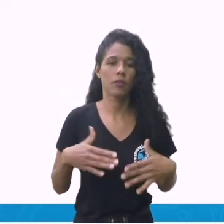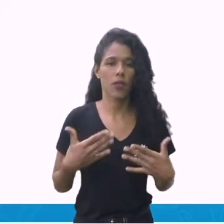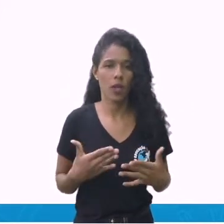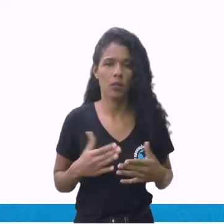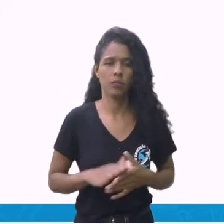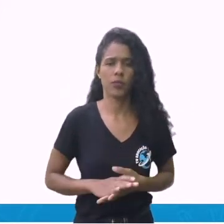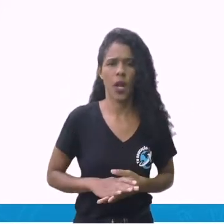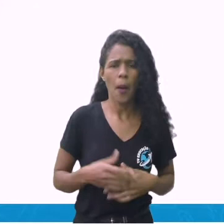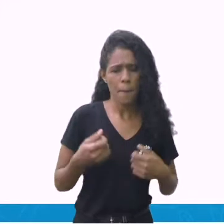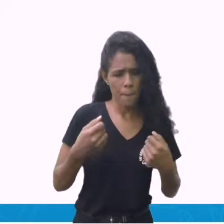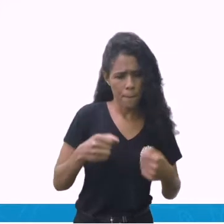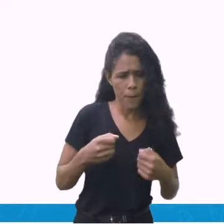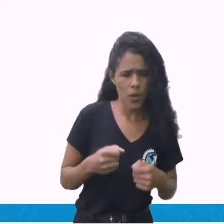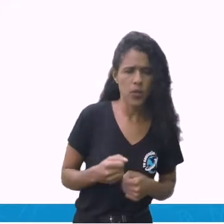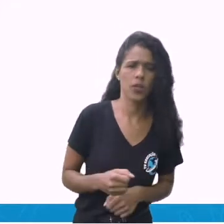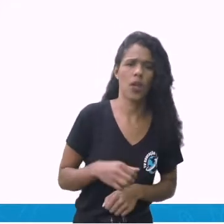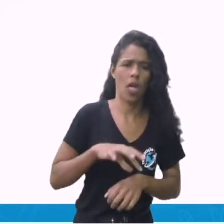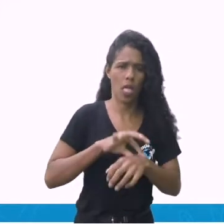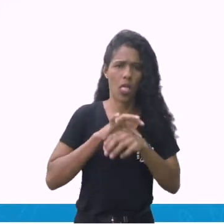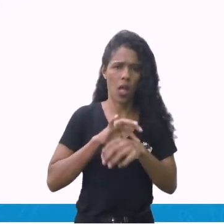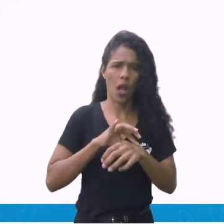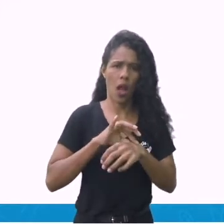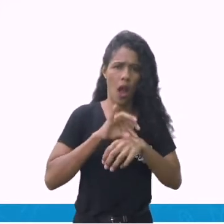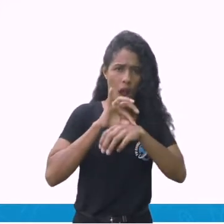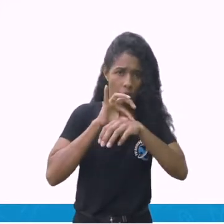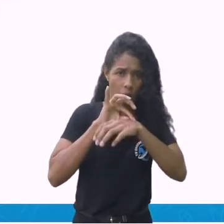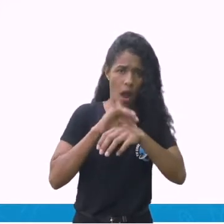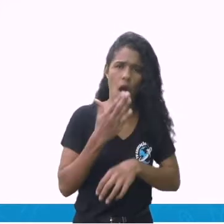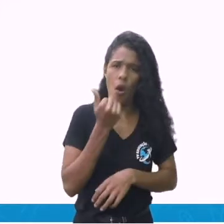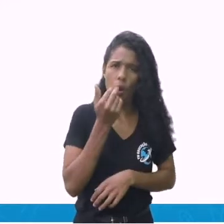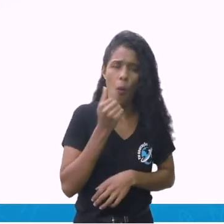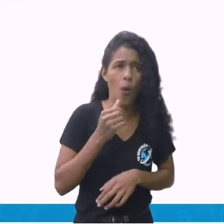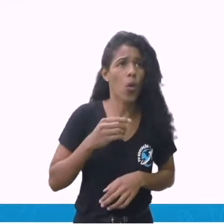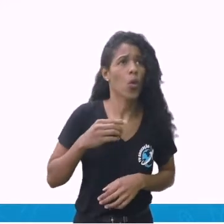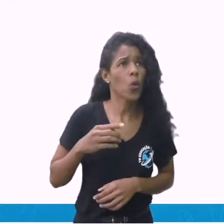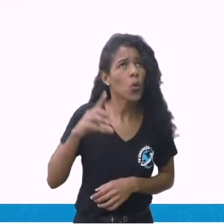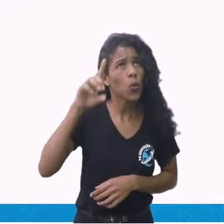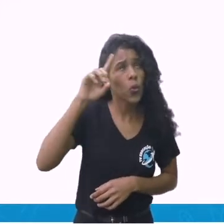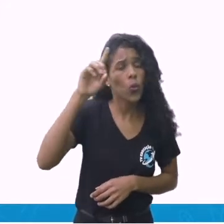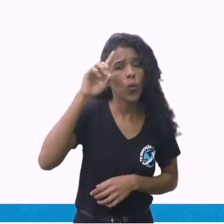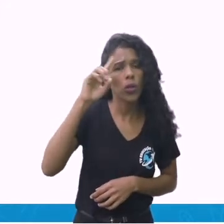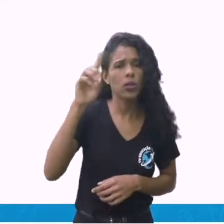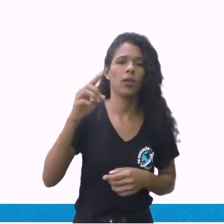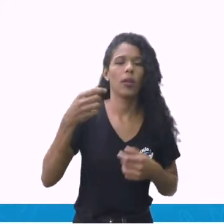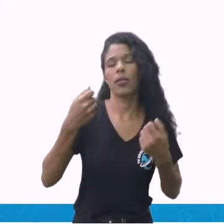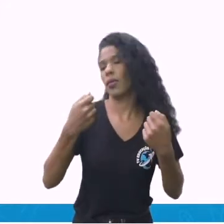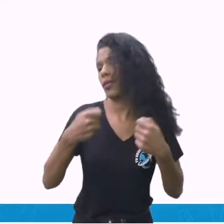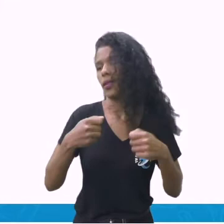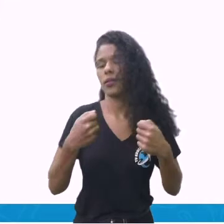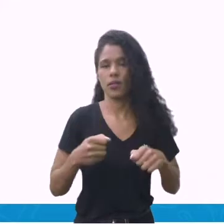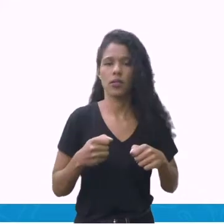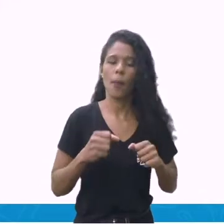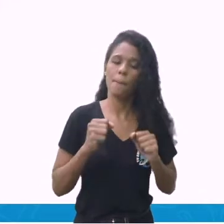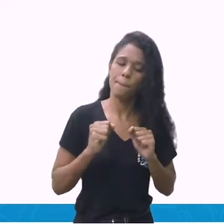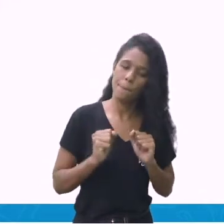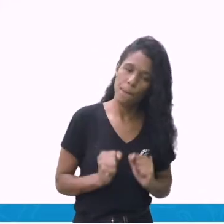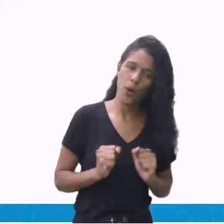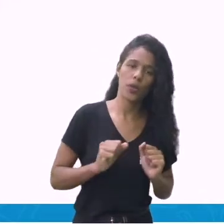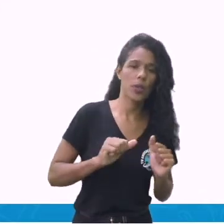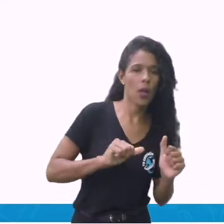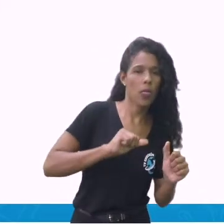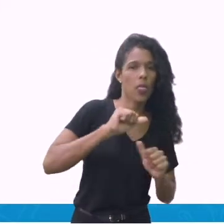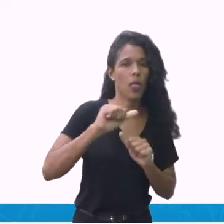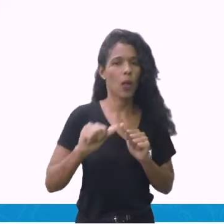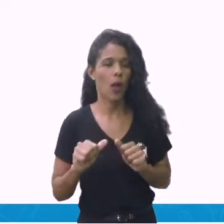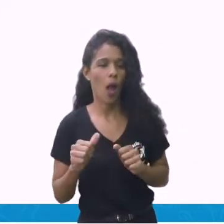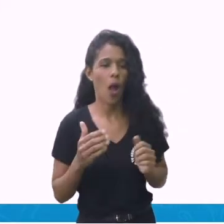todo dia. Posso comer carne um dia, ovos outro dia, tá? Podendo ter aí uma alimentação acessível